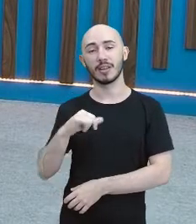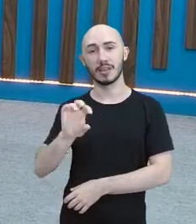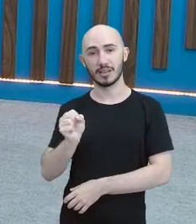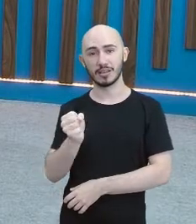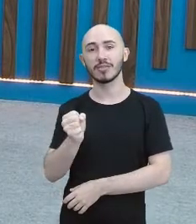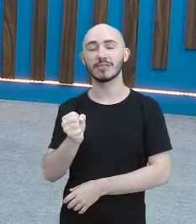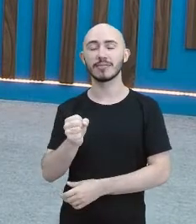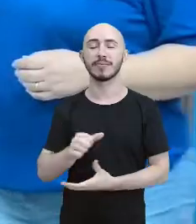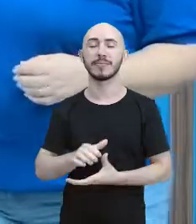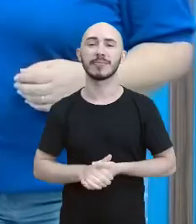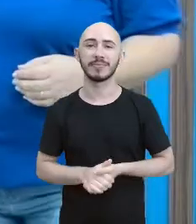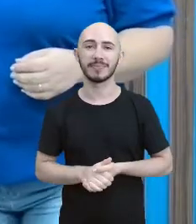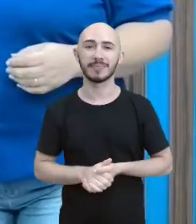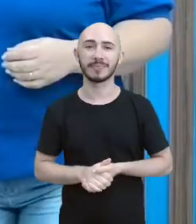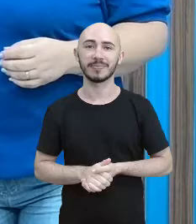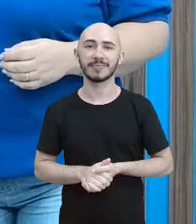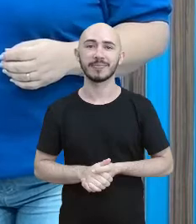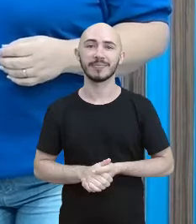sinal.